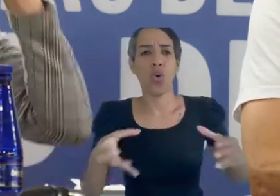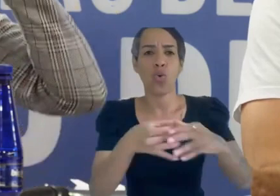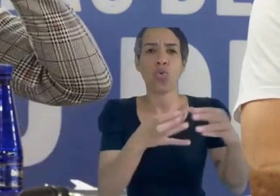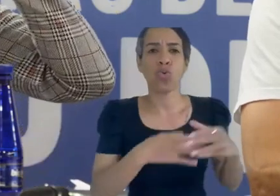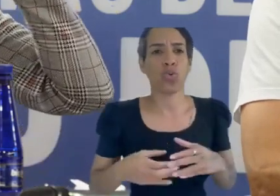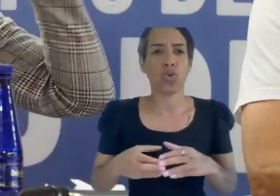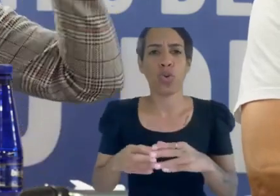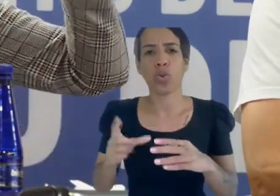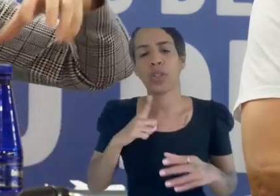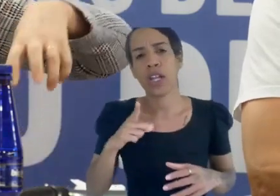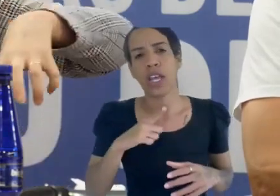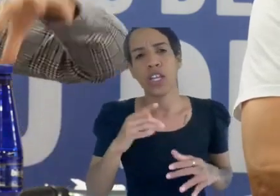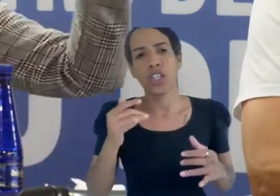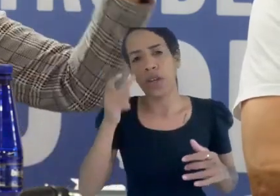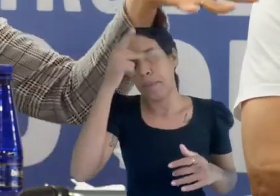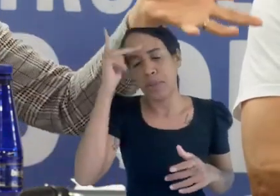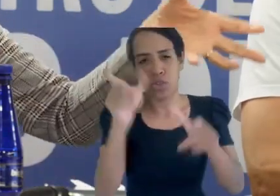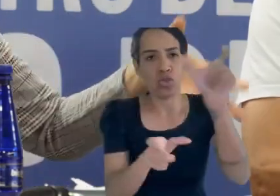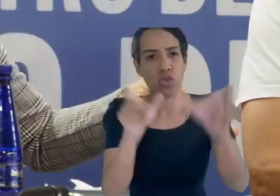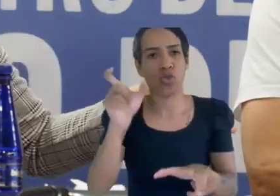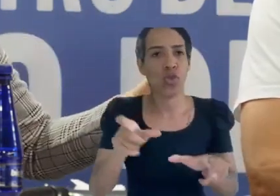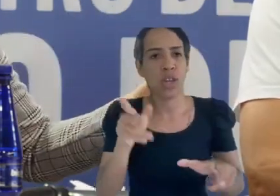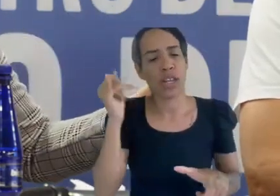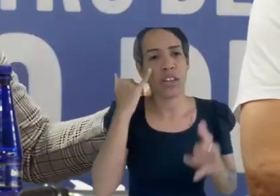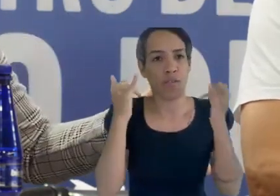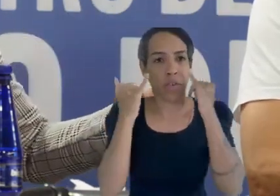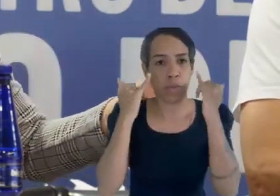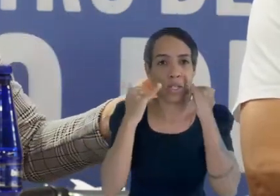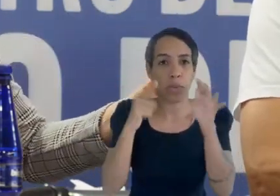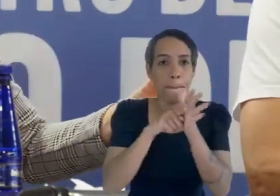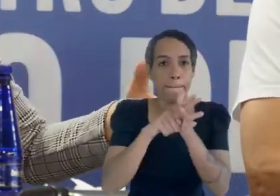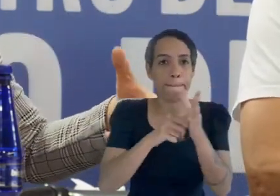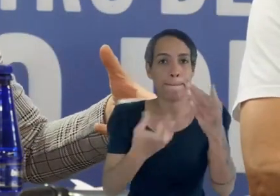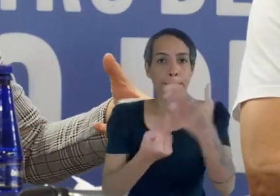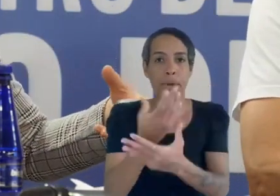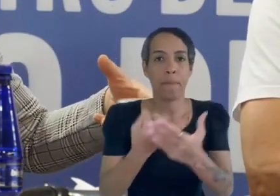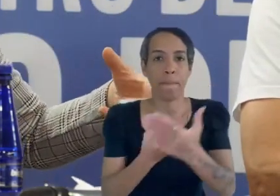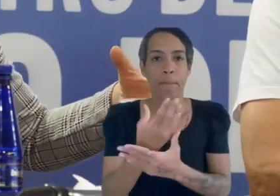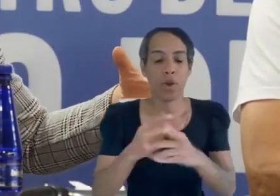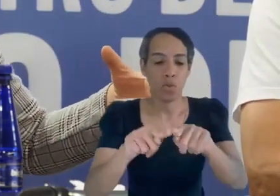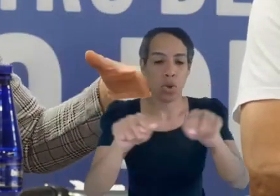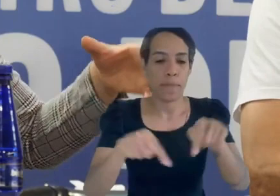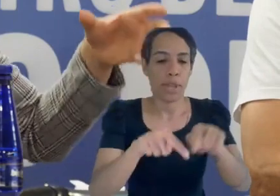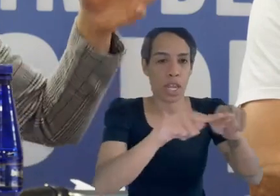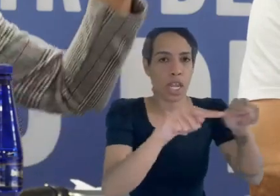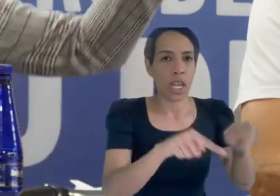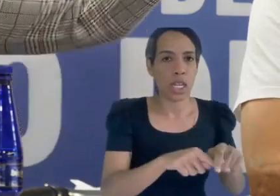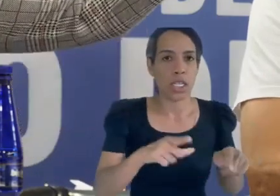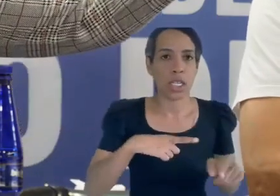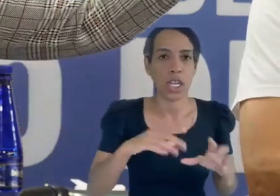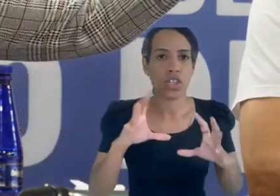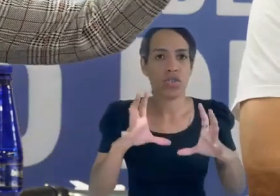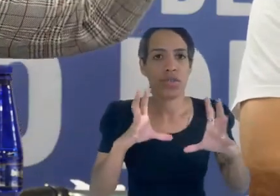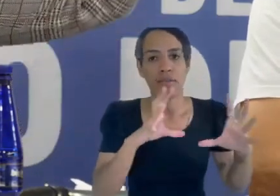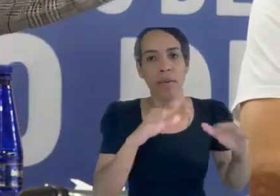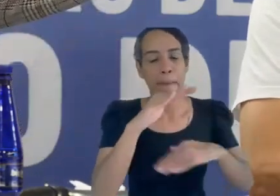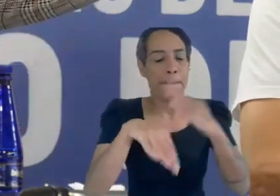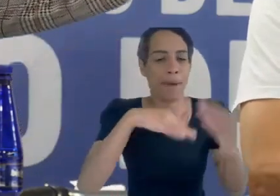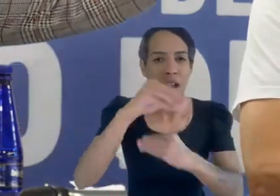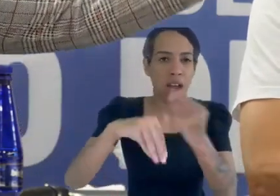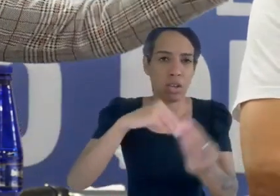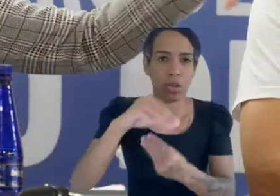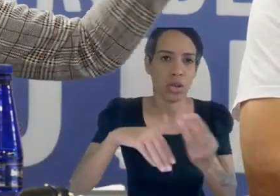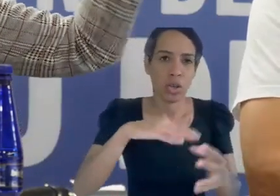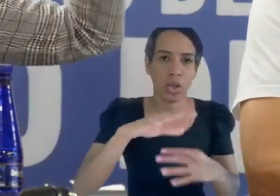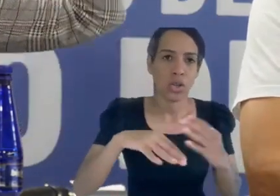informação né com a busca de criar esses ambientes de desordem é comunicacional aquele cita o Eduardo